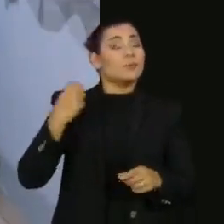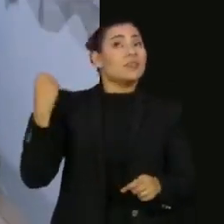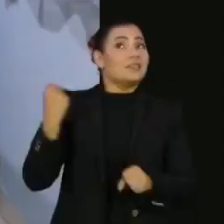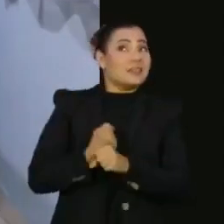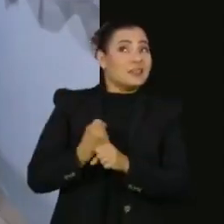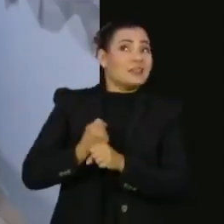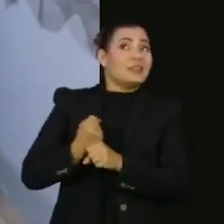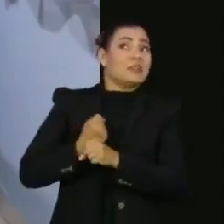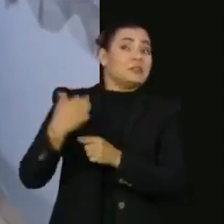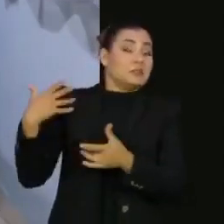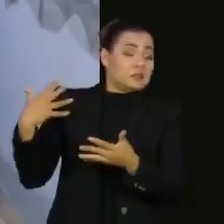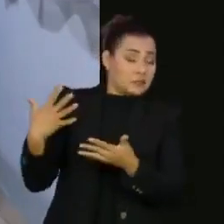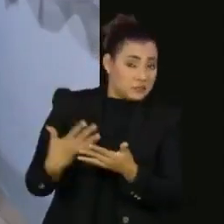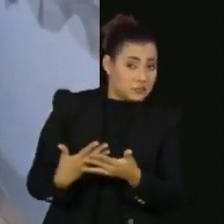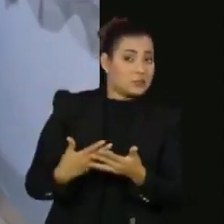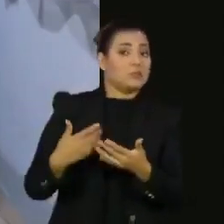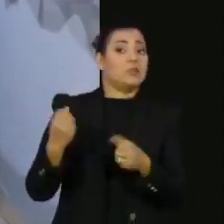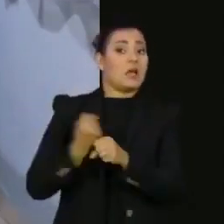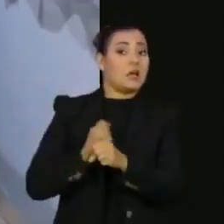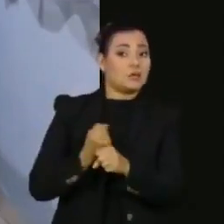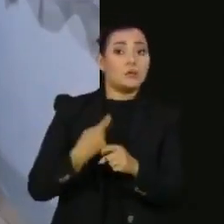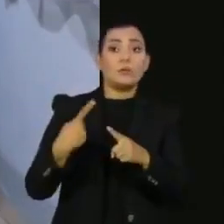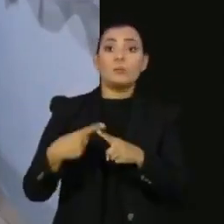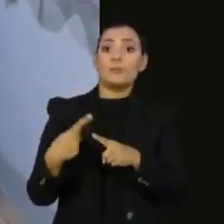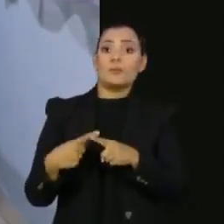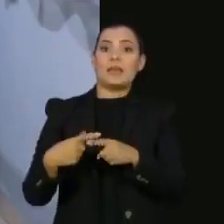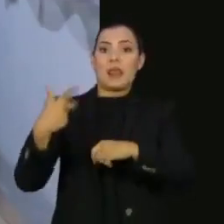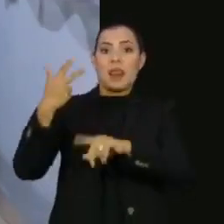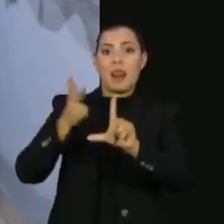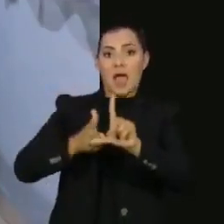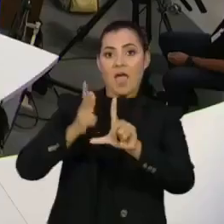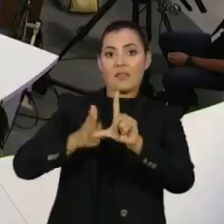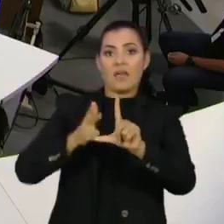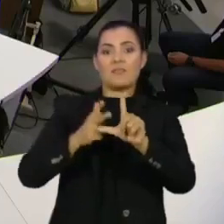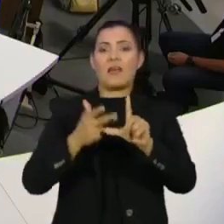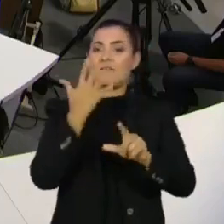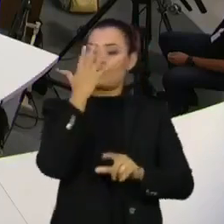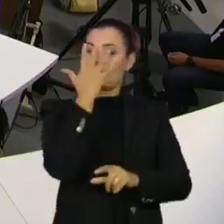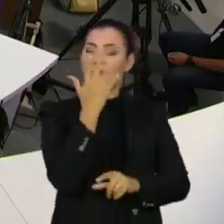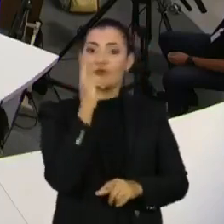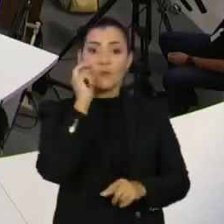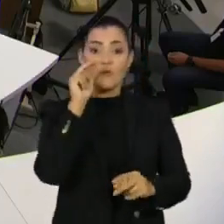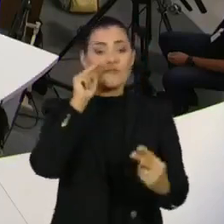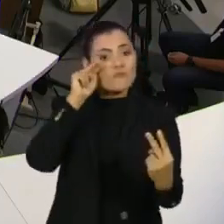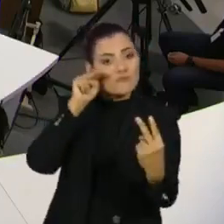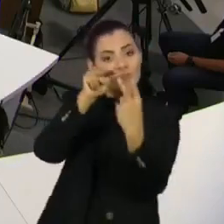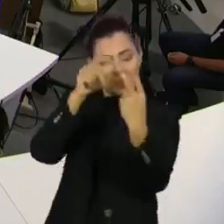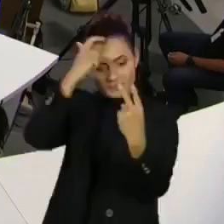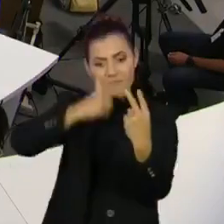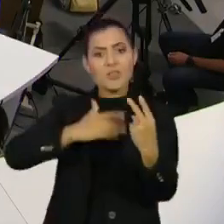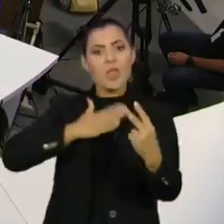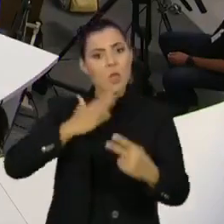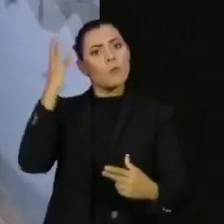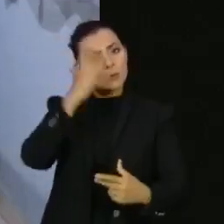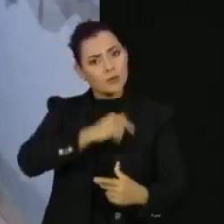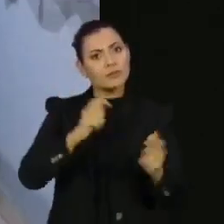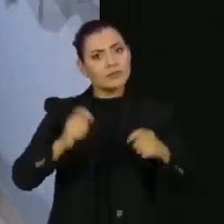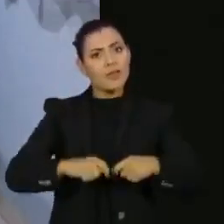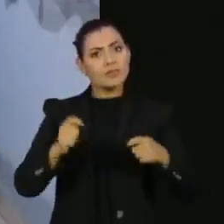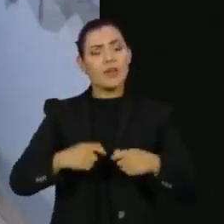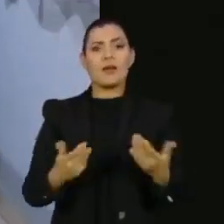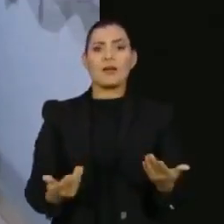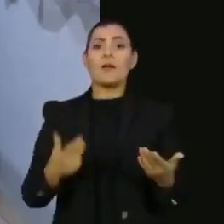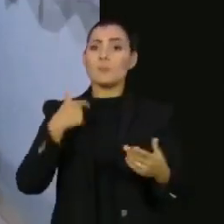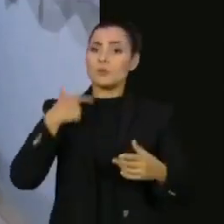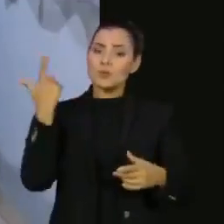tempo me olhando, porque para fazer a live eu me vejo. Uhum. E aí me achar bonita... Nossa, isso